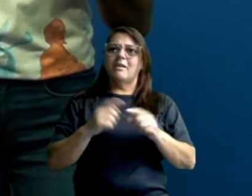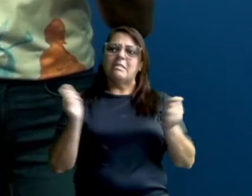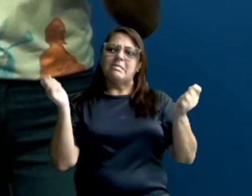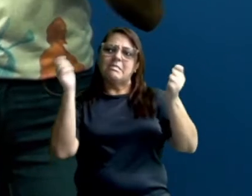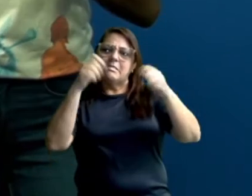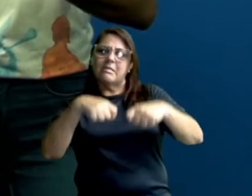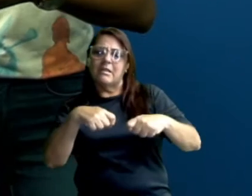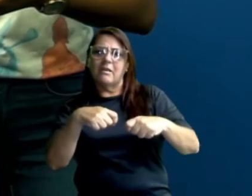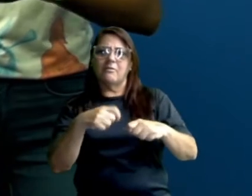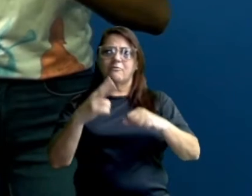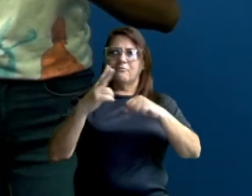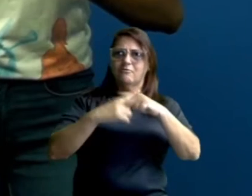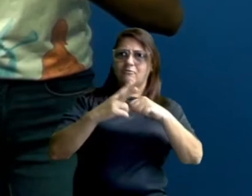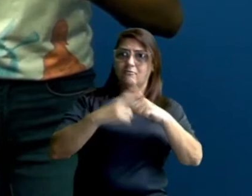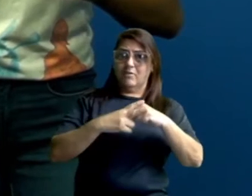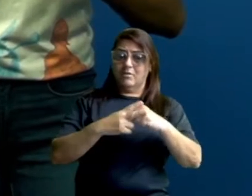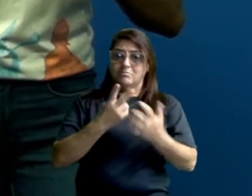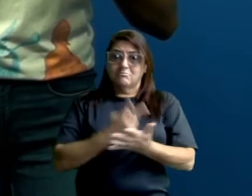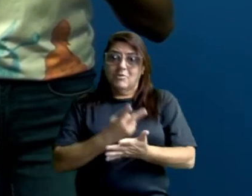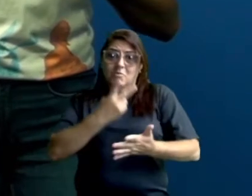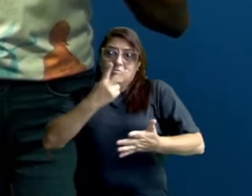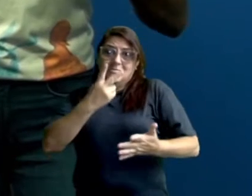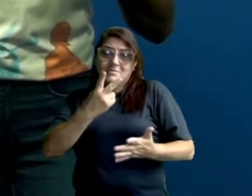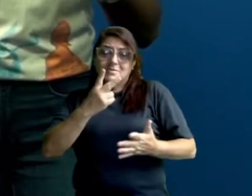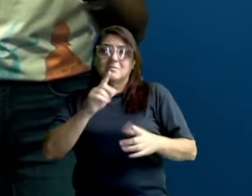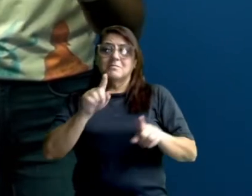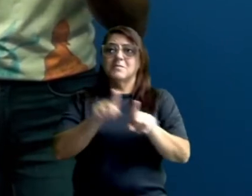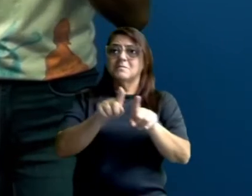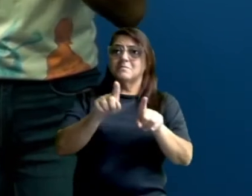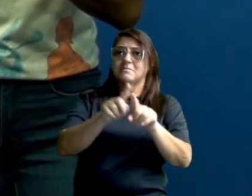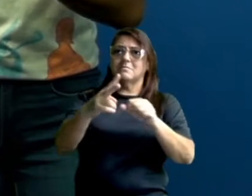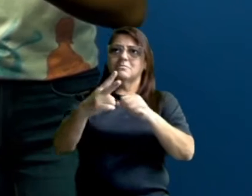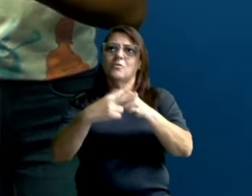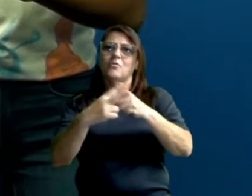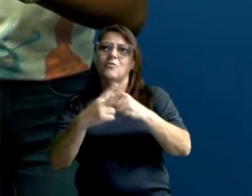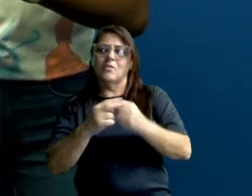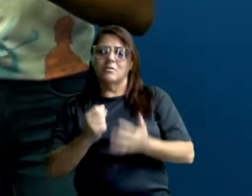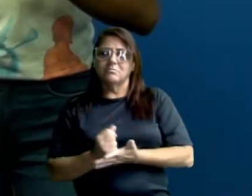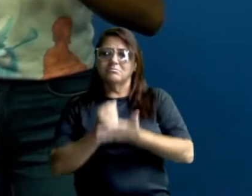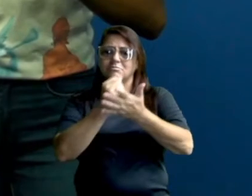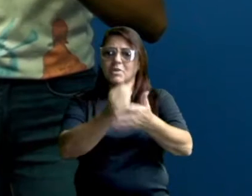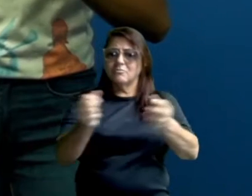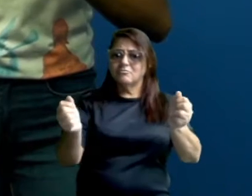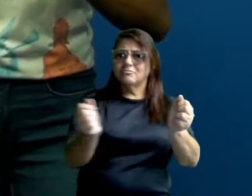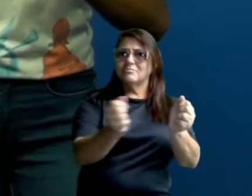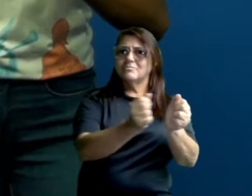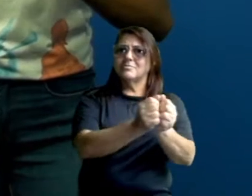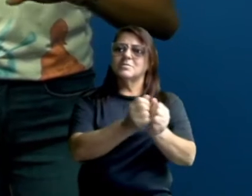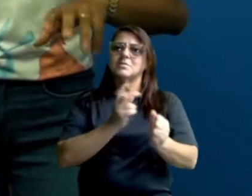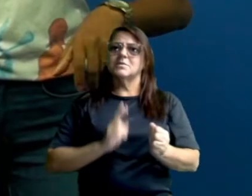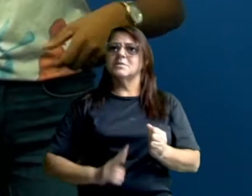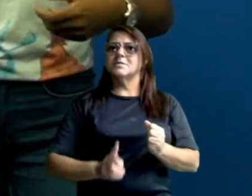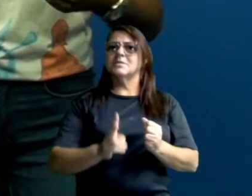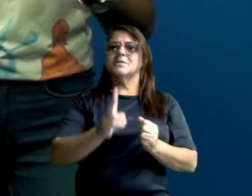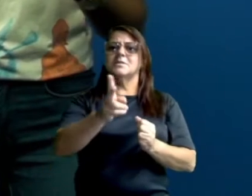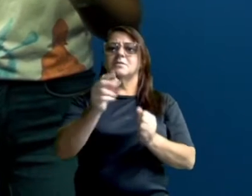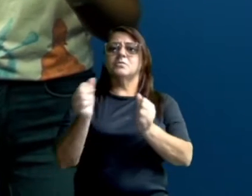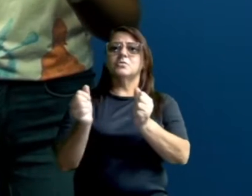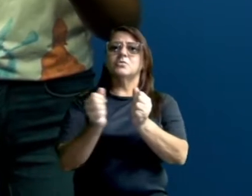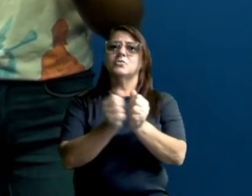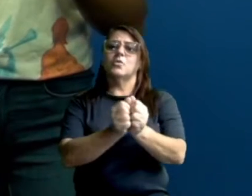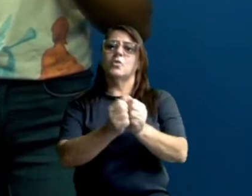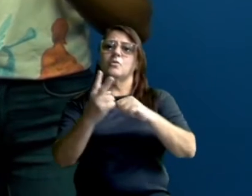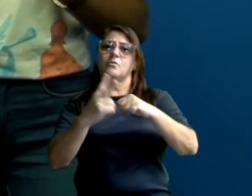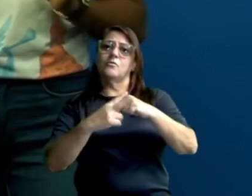tanto verbo de ação, quanto também ele pode ser o verbo auxiliar. Então, a gente sempre tem o verbo to be